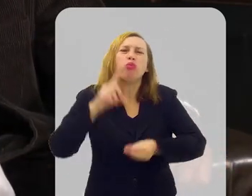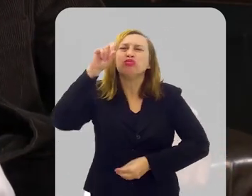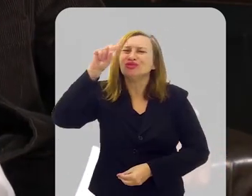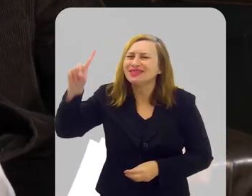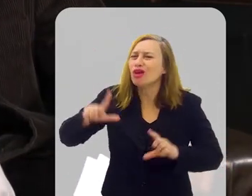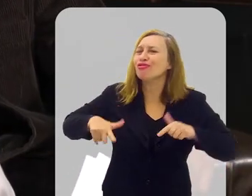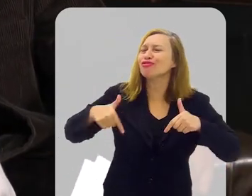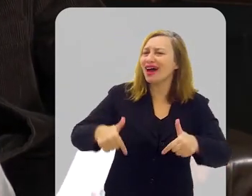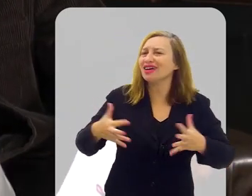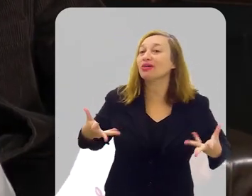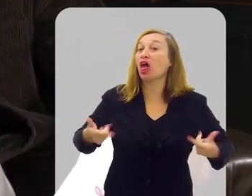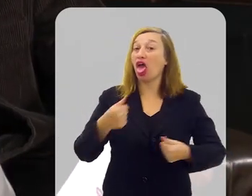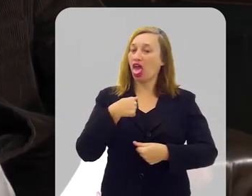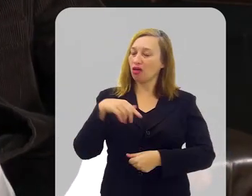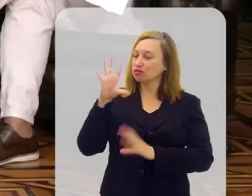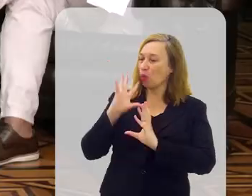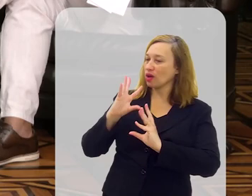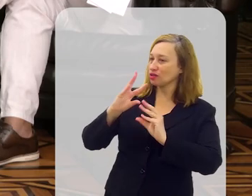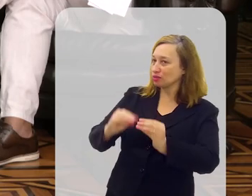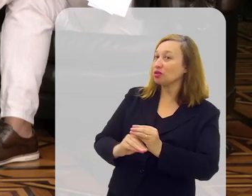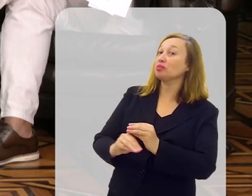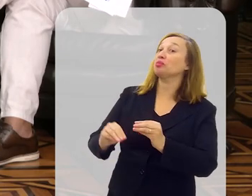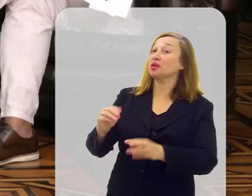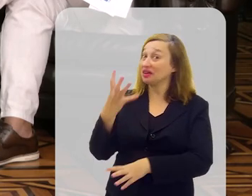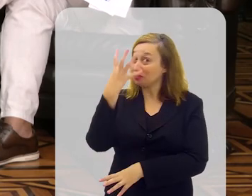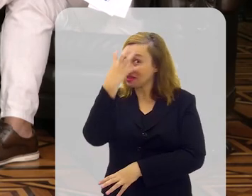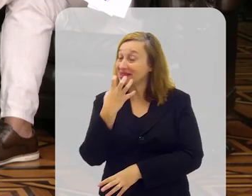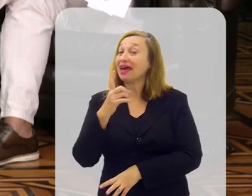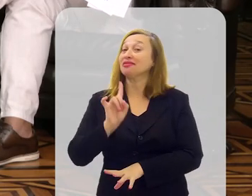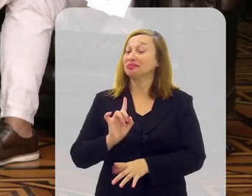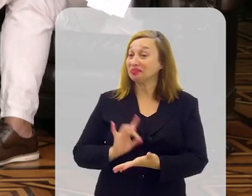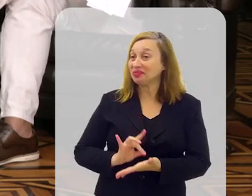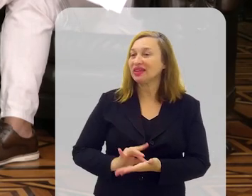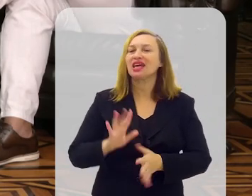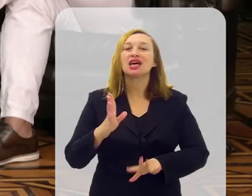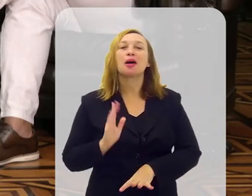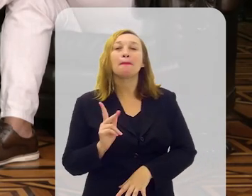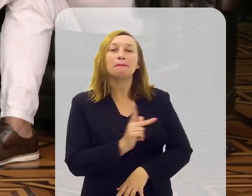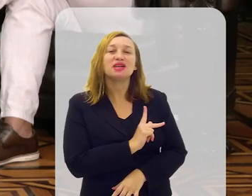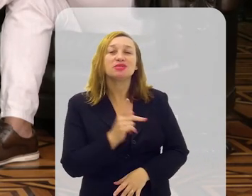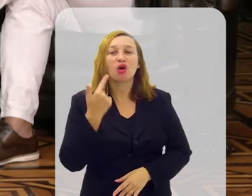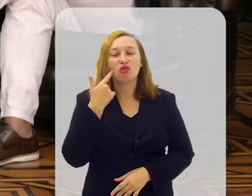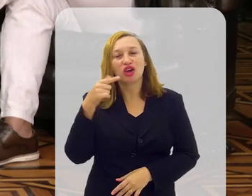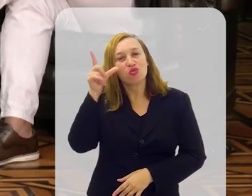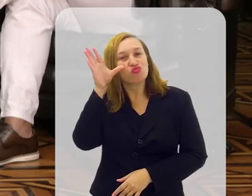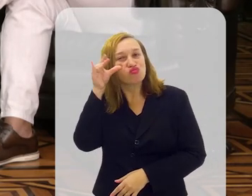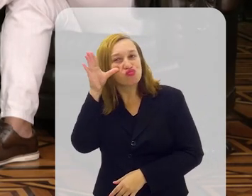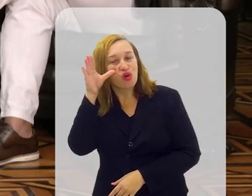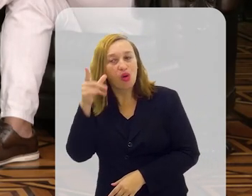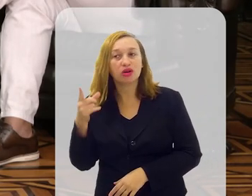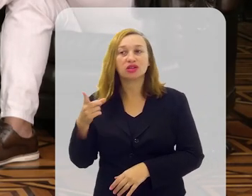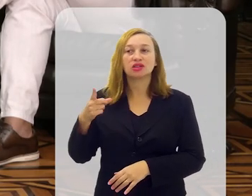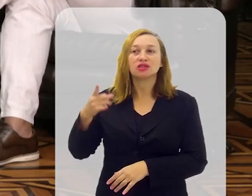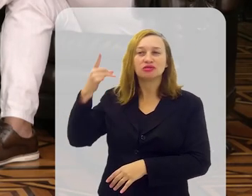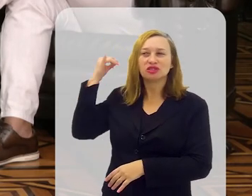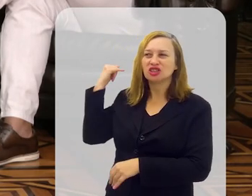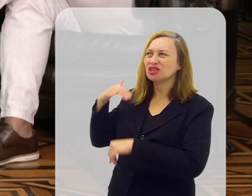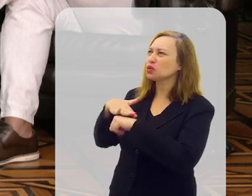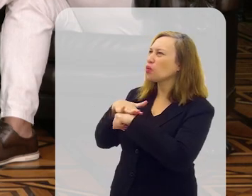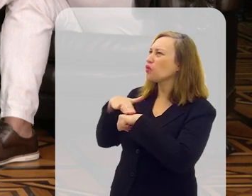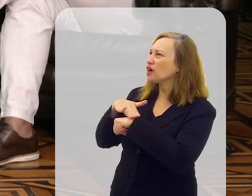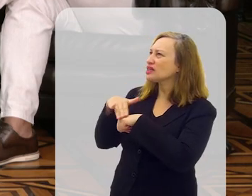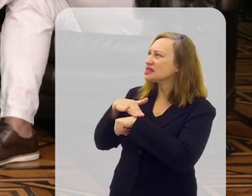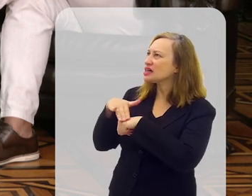Como Deus faz as coisas. Eu estou resumindo, porque o negócio foi sério. A coisa é séria mesmo. O bispo, fiquei muito interessado, aquele dia nós